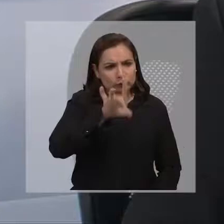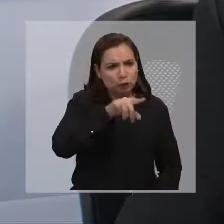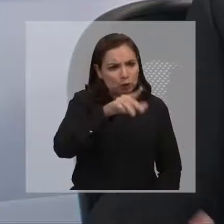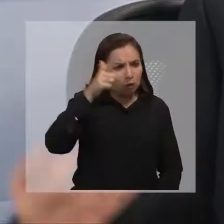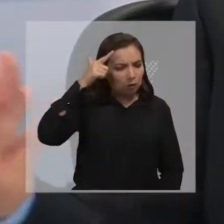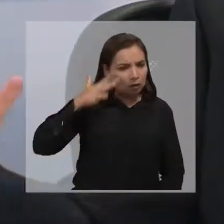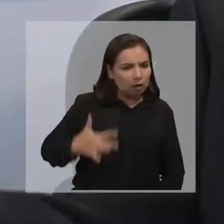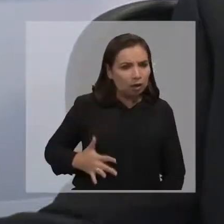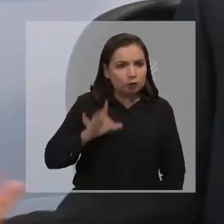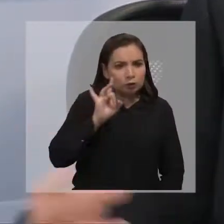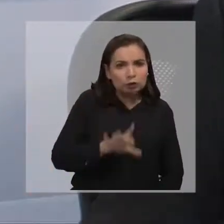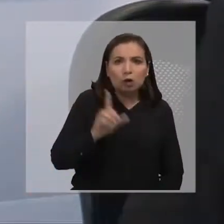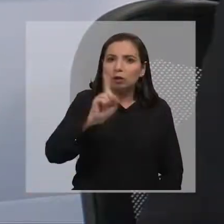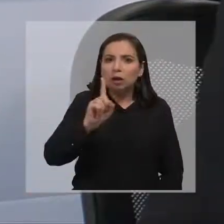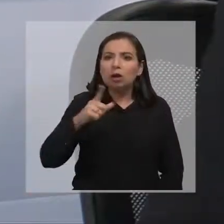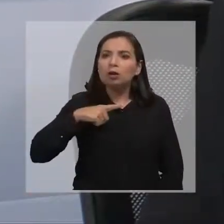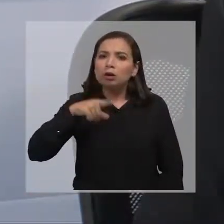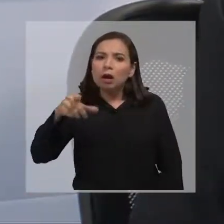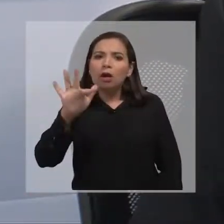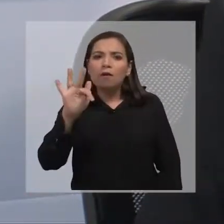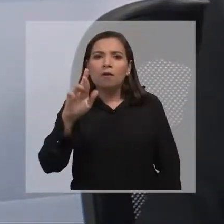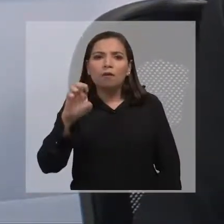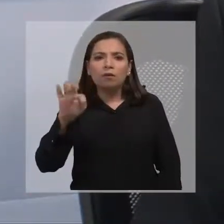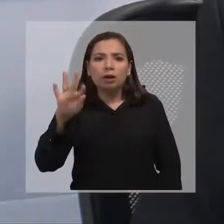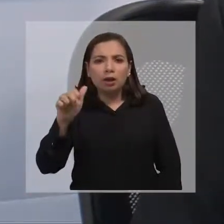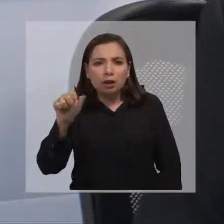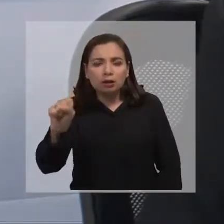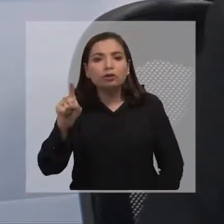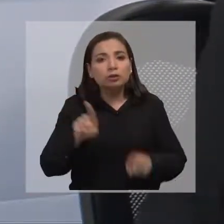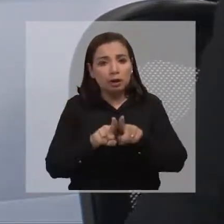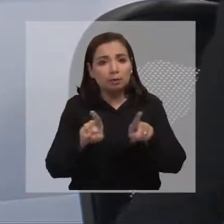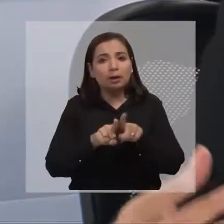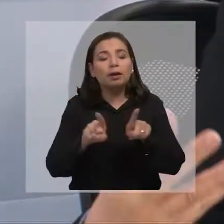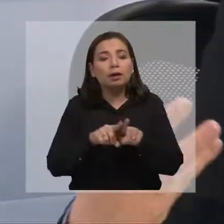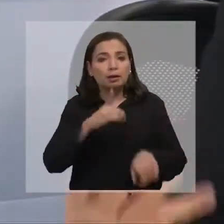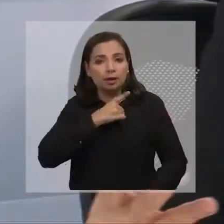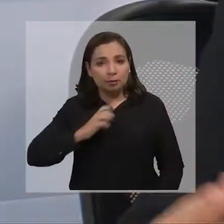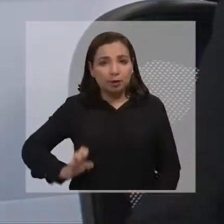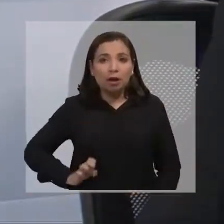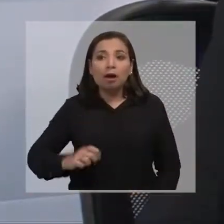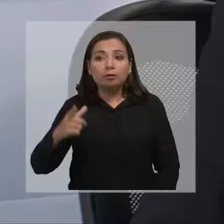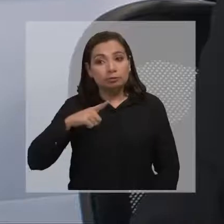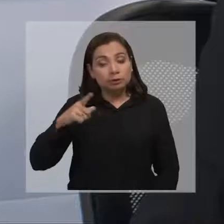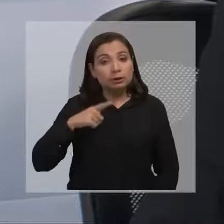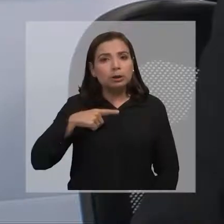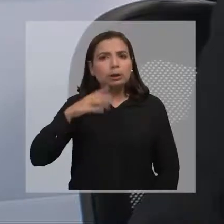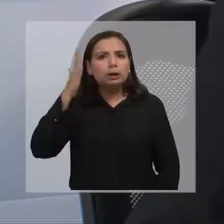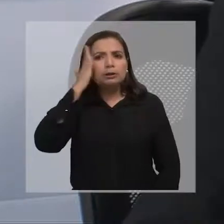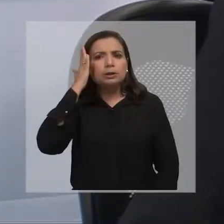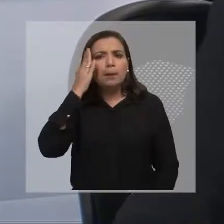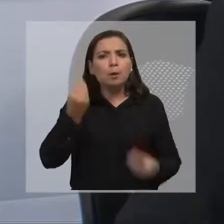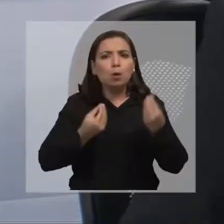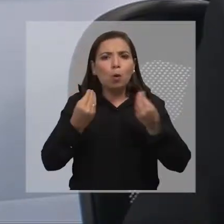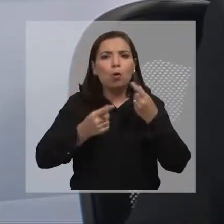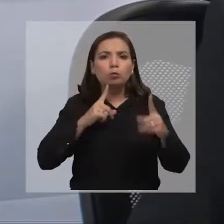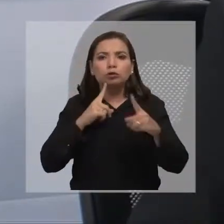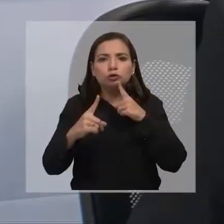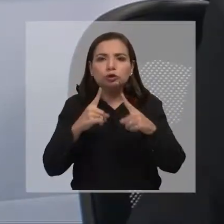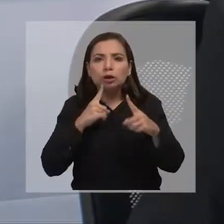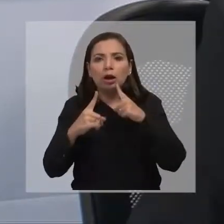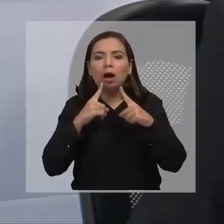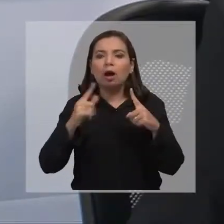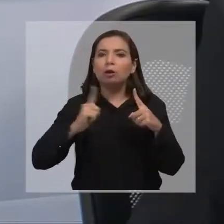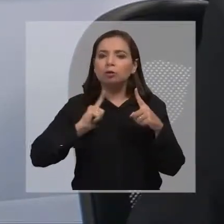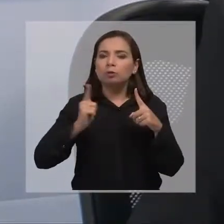Miss. Tem o próprio Eumano de Freitas, que está no segundo mandato de deputado estadual, que já demonstrou que está mais maduro no diálogo com